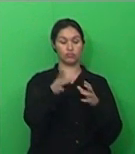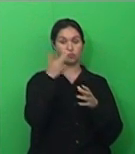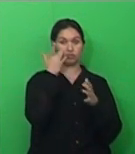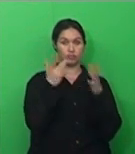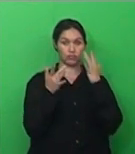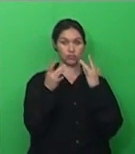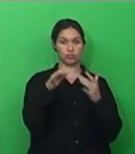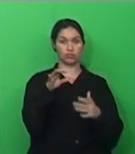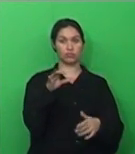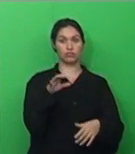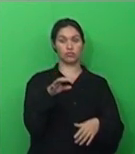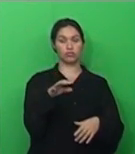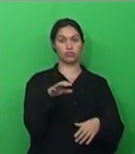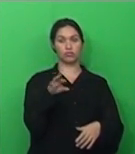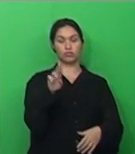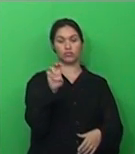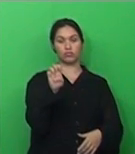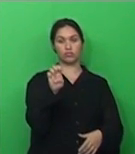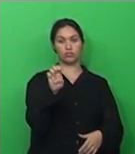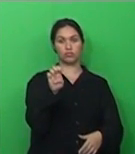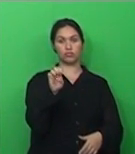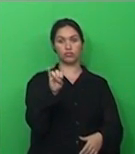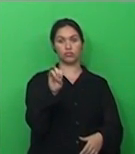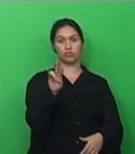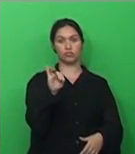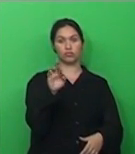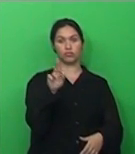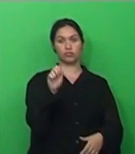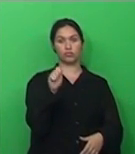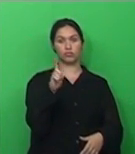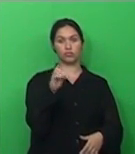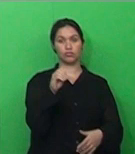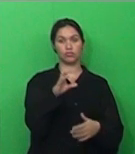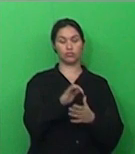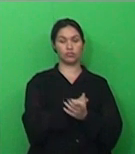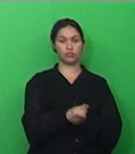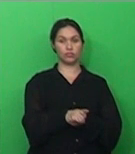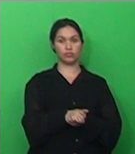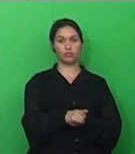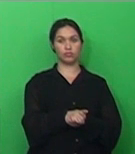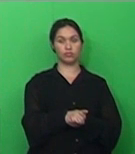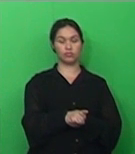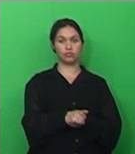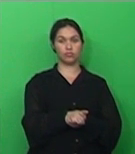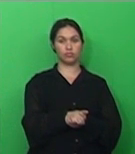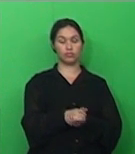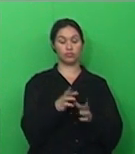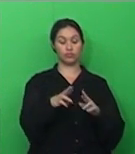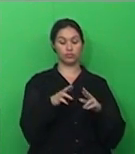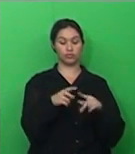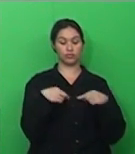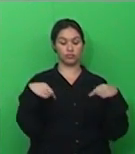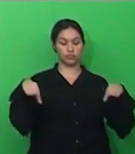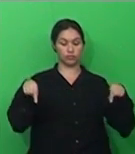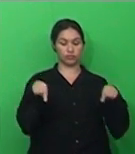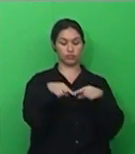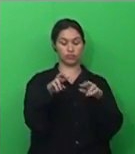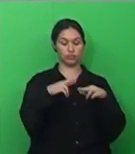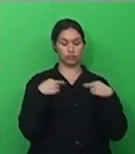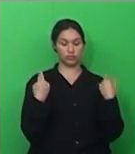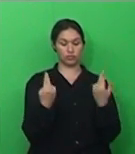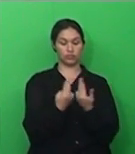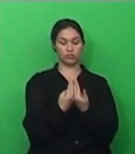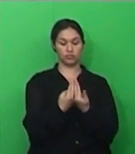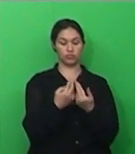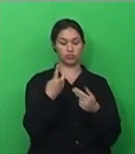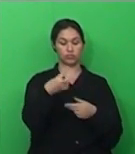Cirquinho Revirado pelos seus 20 anos de atividade, enviando-lhes cópia com nossos cumprimentos. Salas das sessões, 30 de